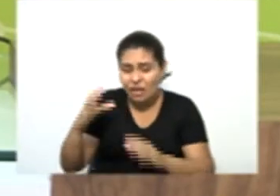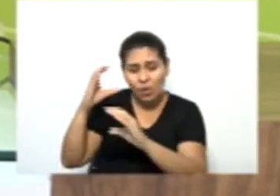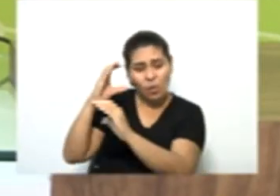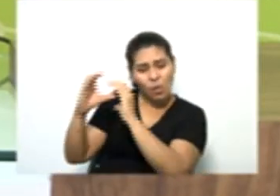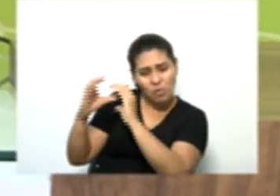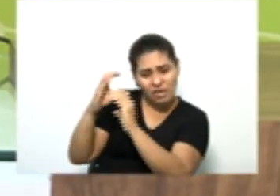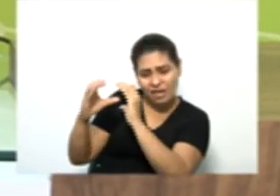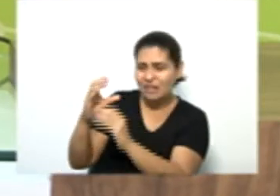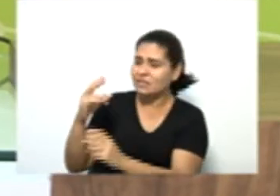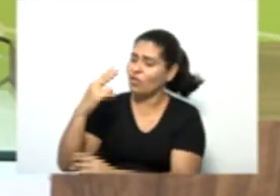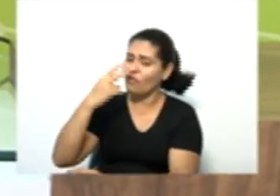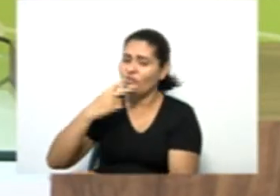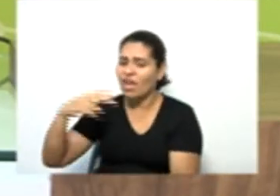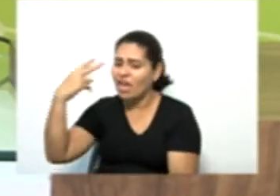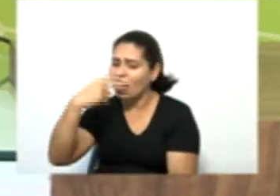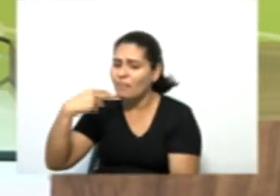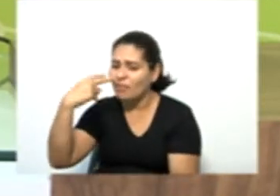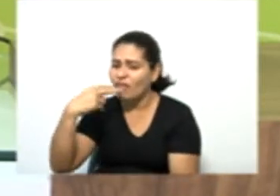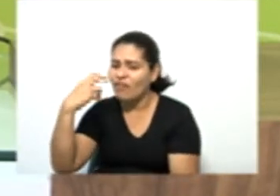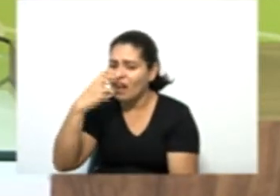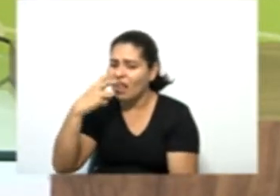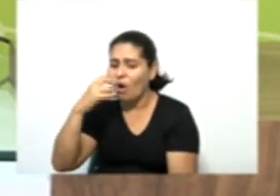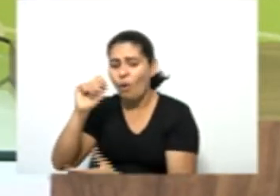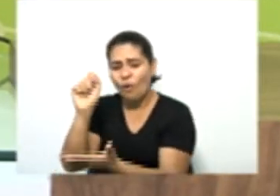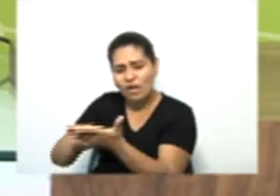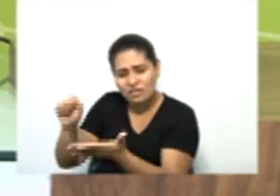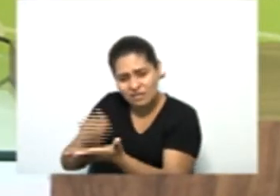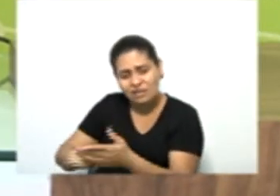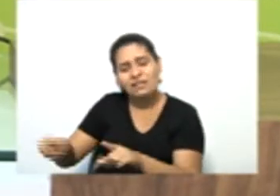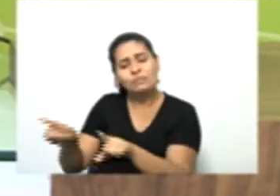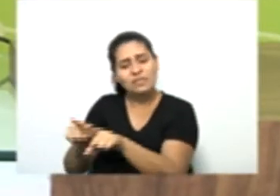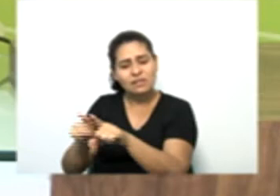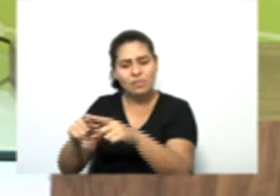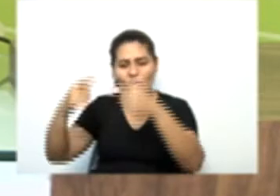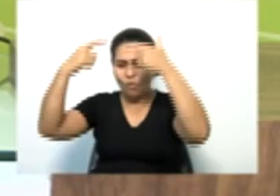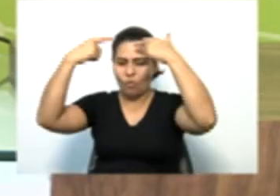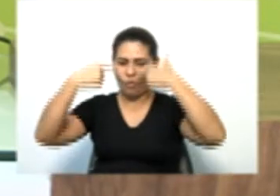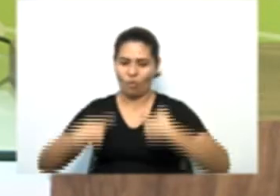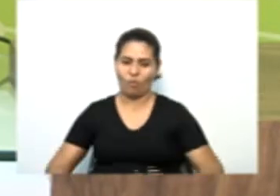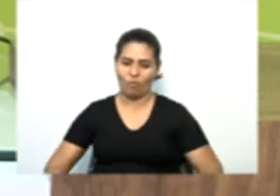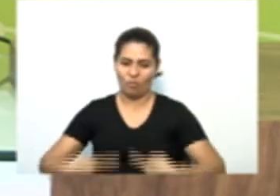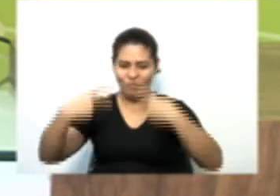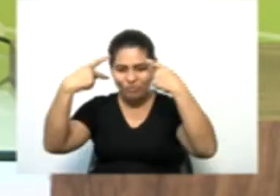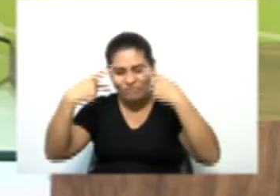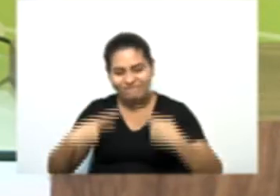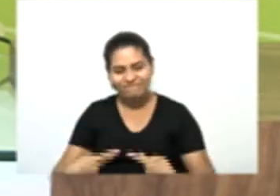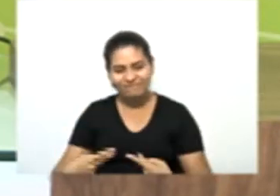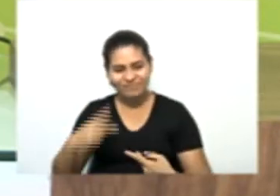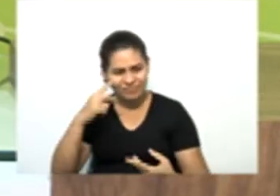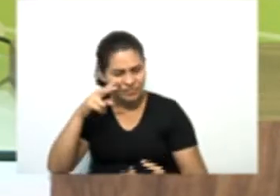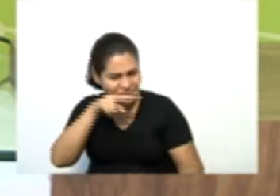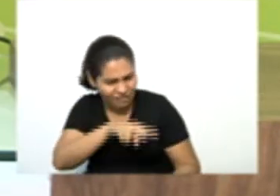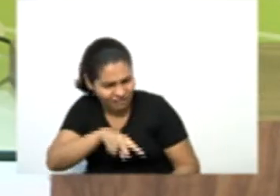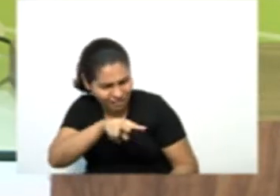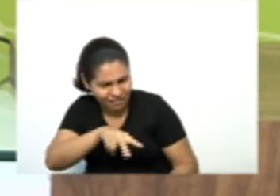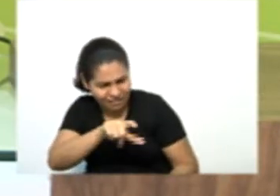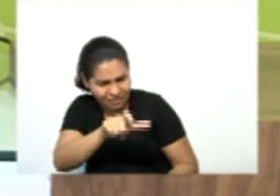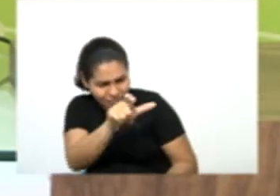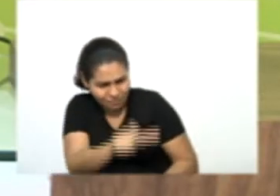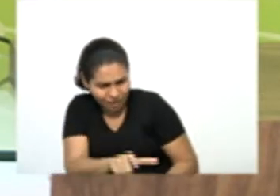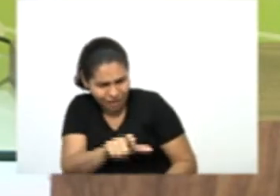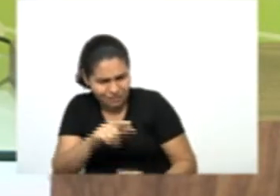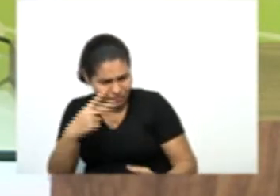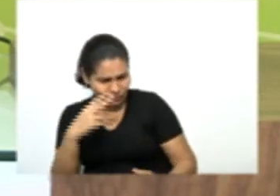comunicação verbal, a comunicação escrita, mas também corporal. Vocês estão vendo embaixo aí da tela